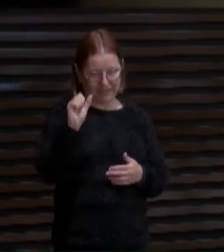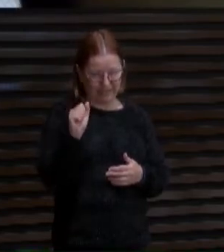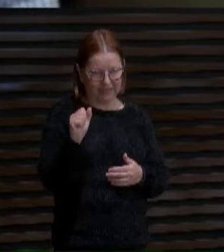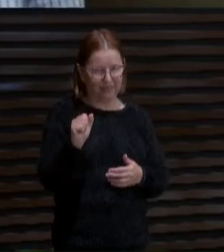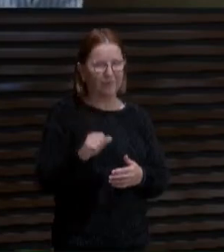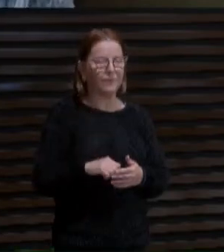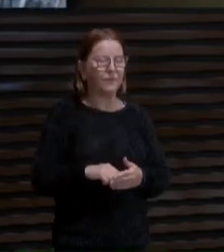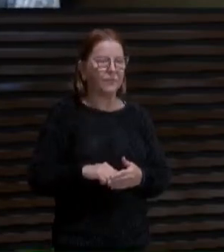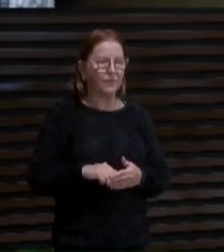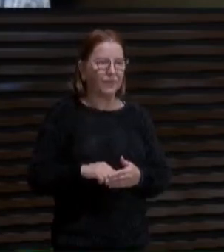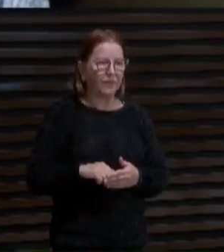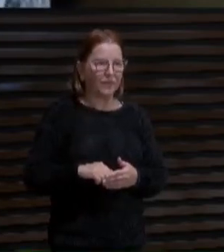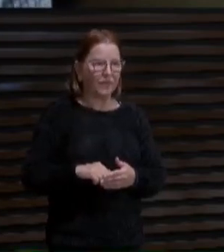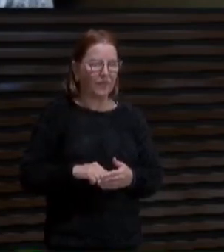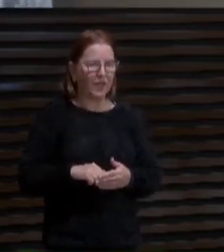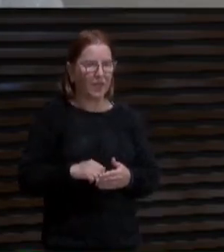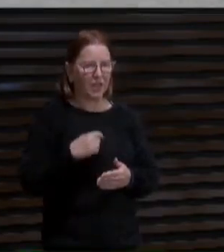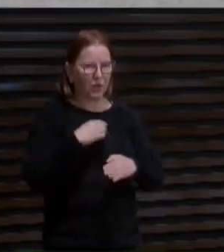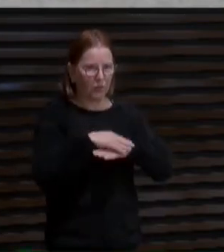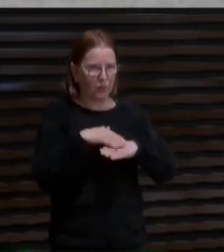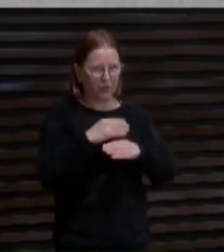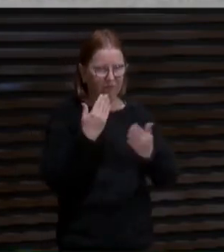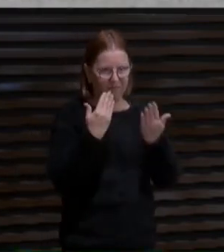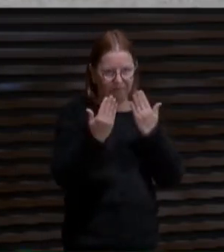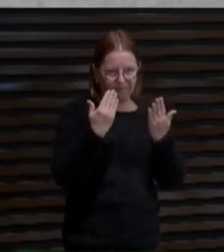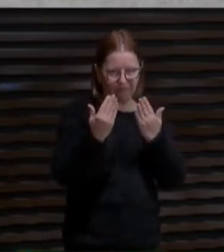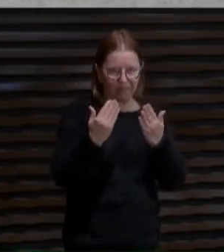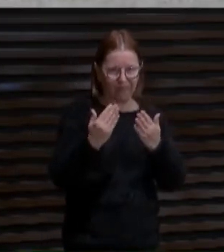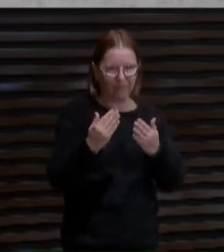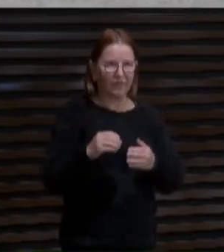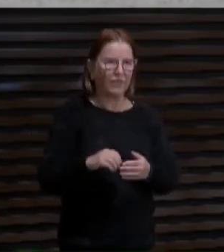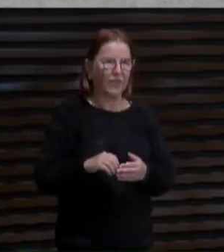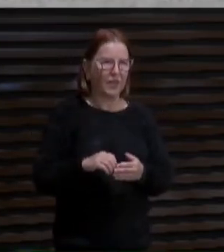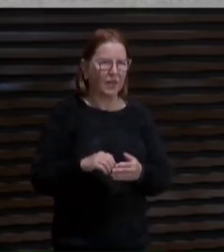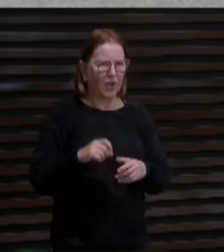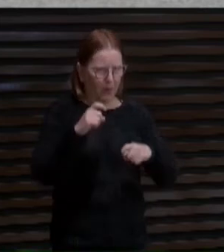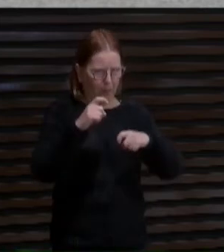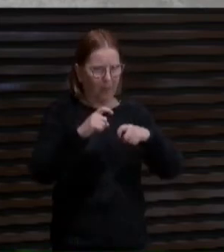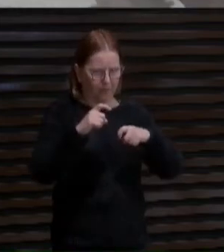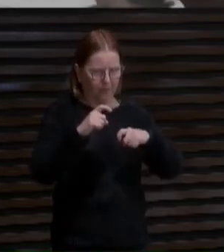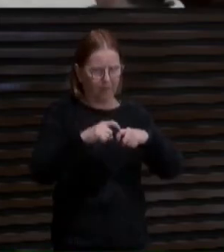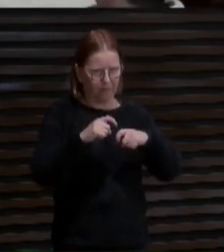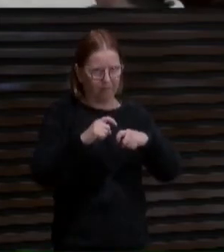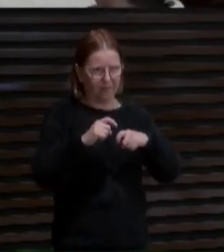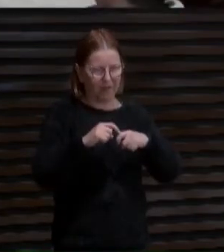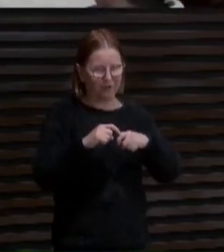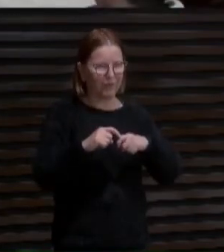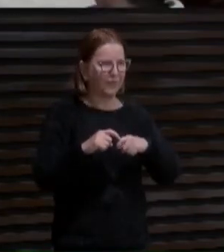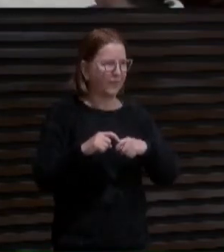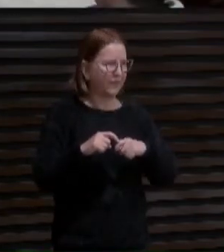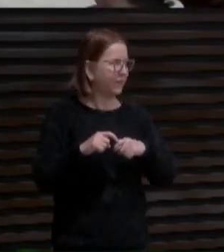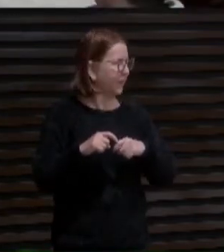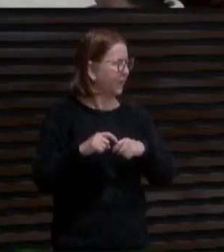especialista em juntas quadril até um quadril aqui essa banda de cá é